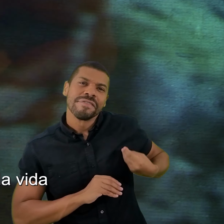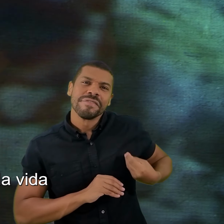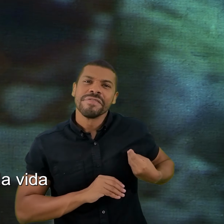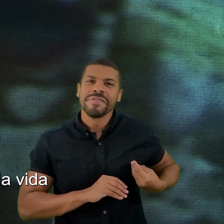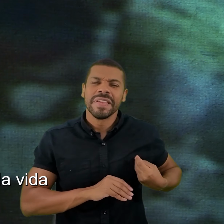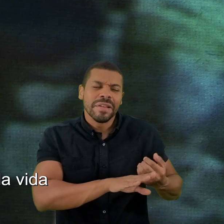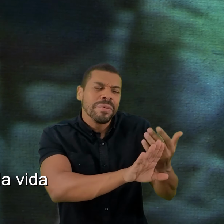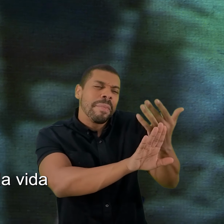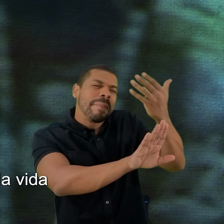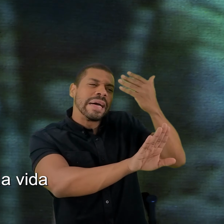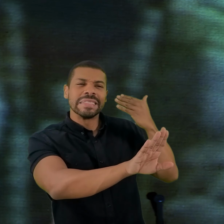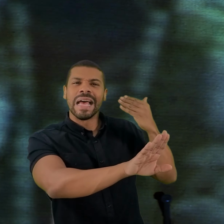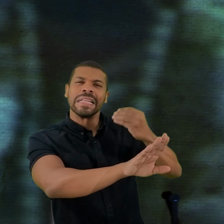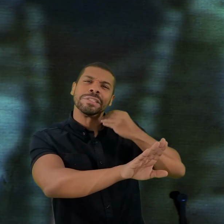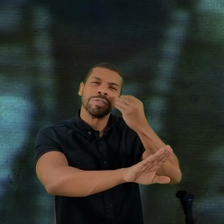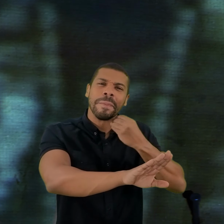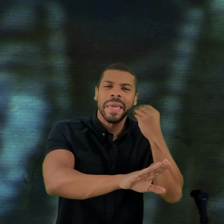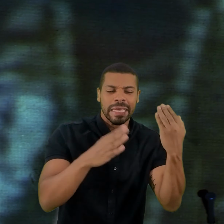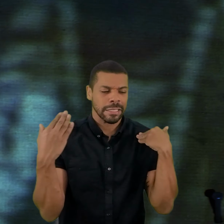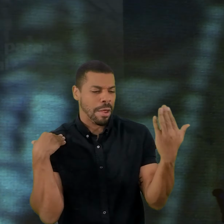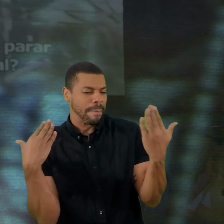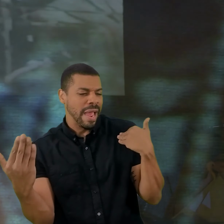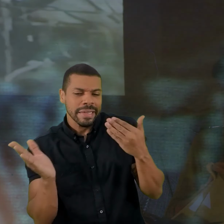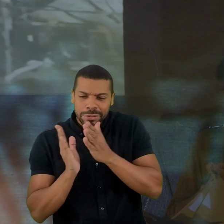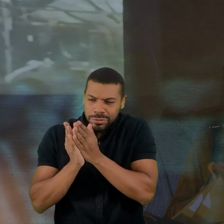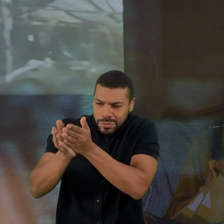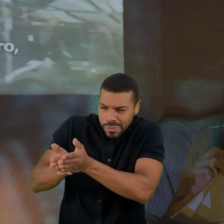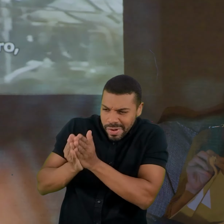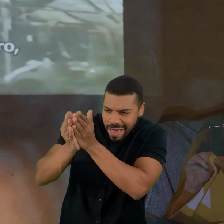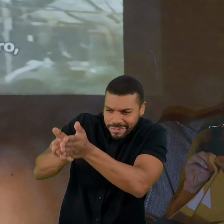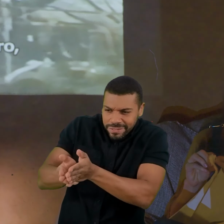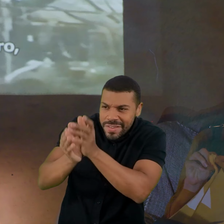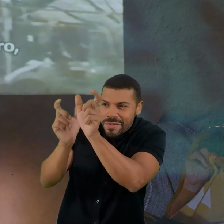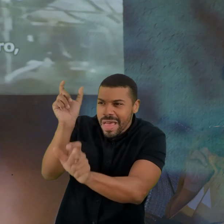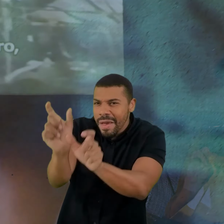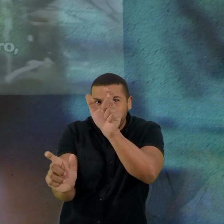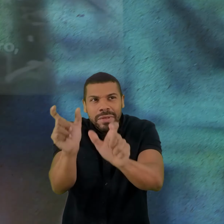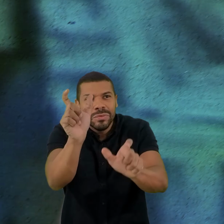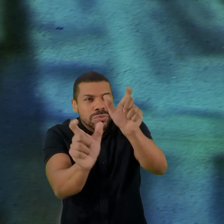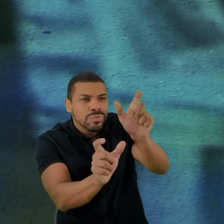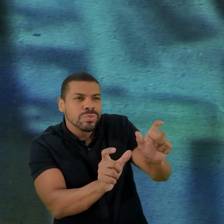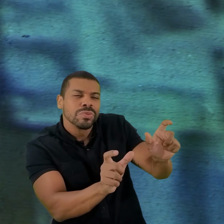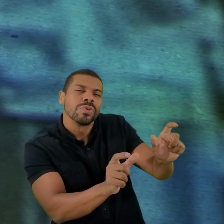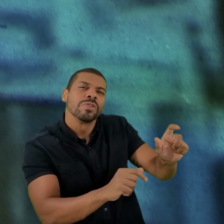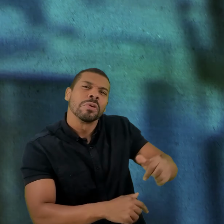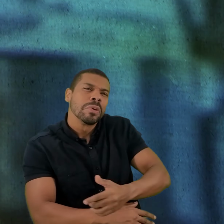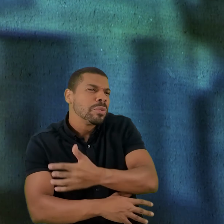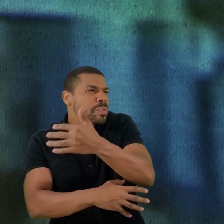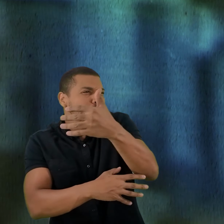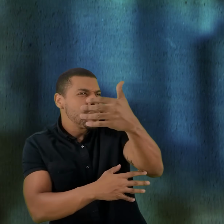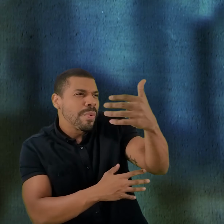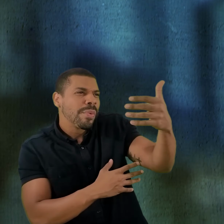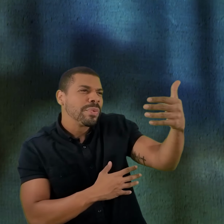da vida na época da Marinha, dos navios, das pessoas e lugares por onde